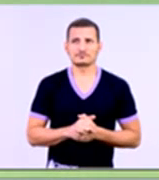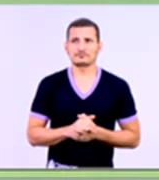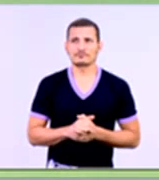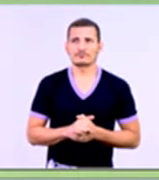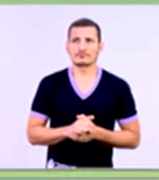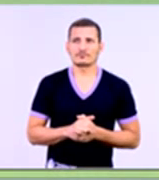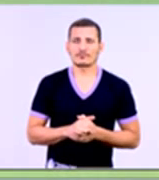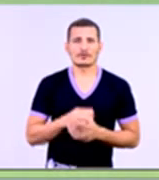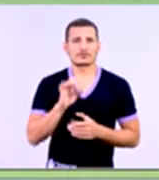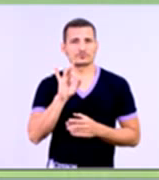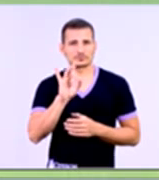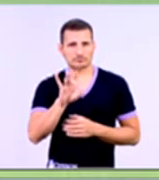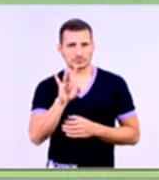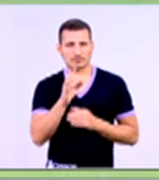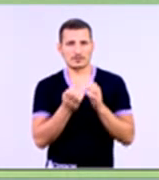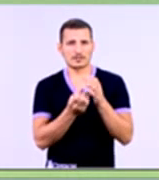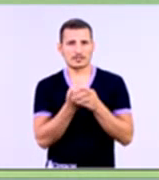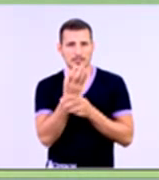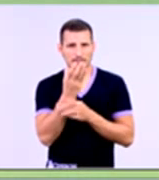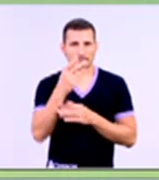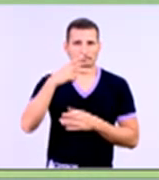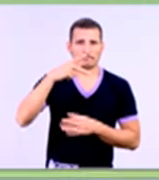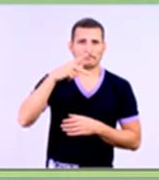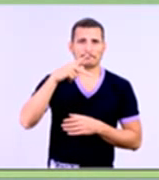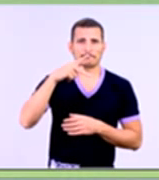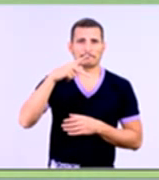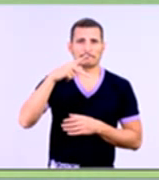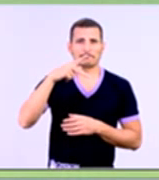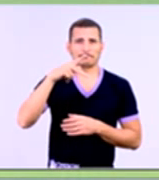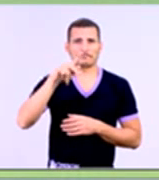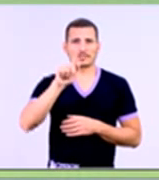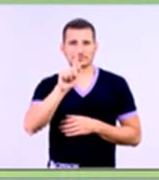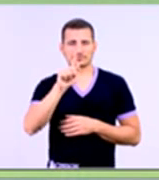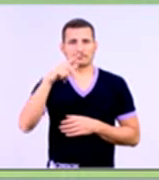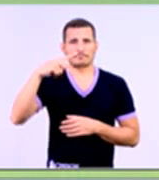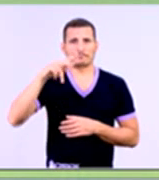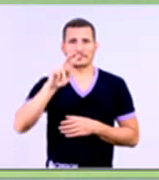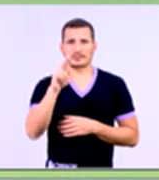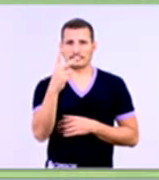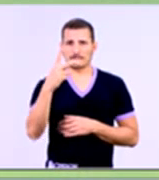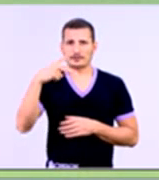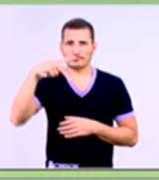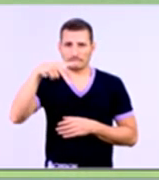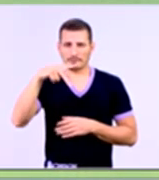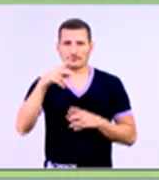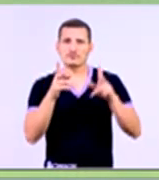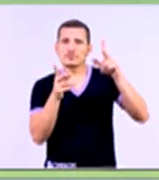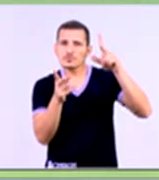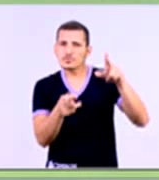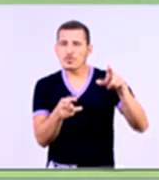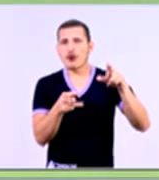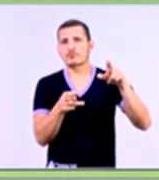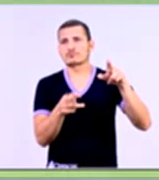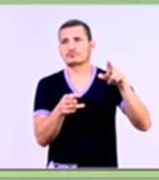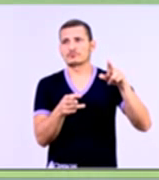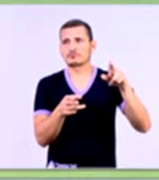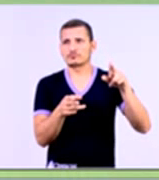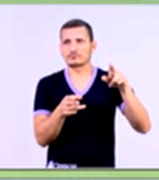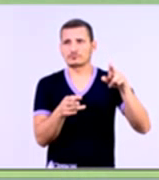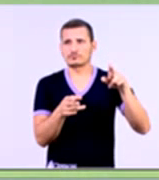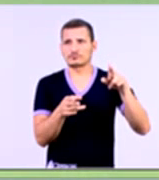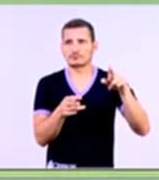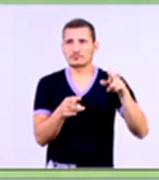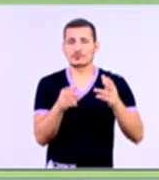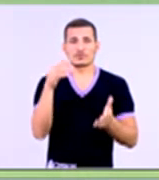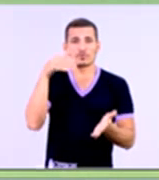que criar uma página PHP, um arquivo PHP, exatamente como está aqui na tela. E por último, vocês